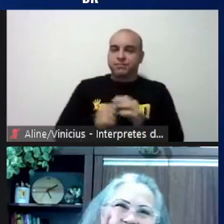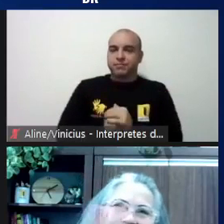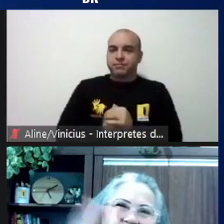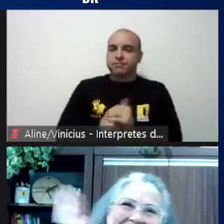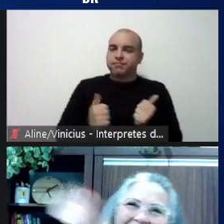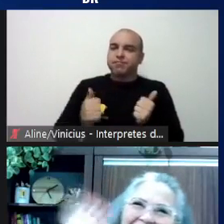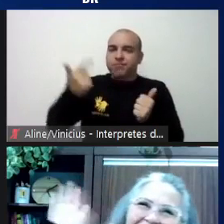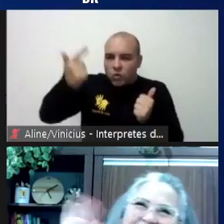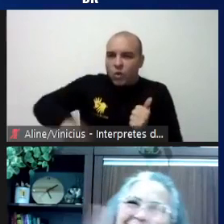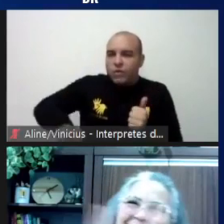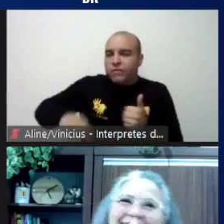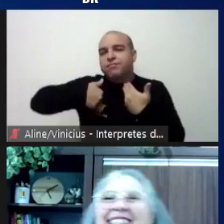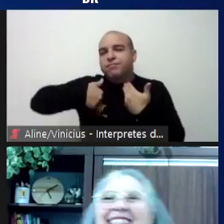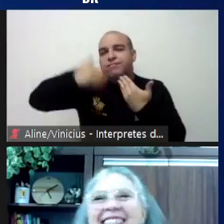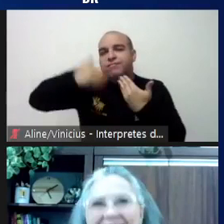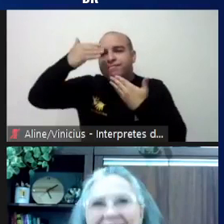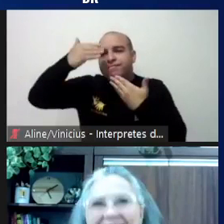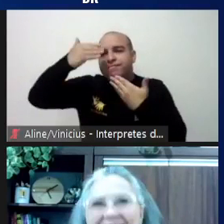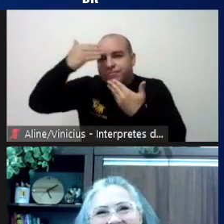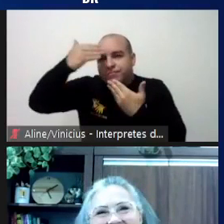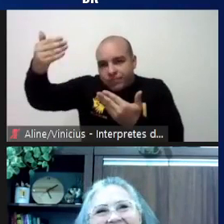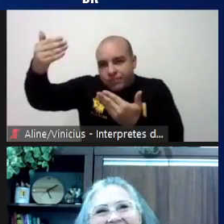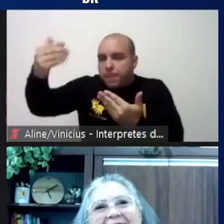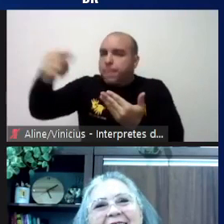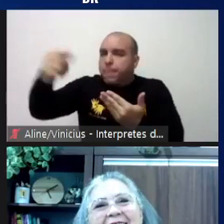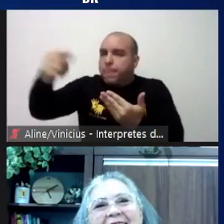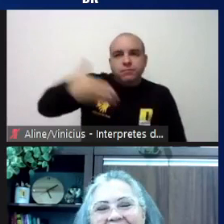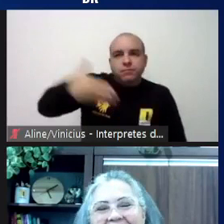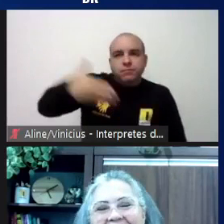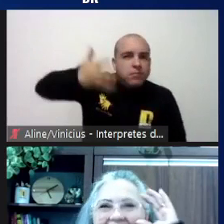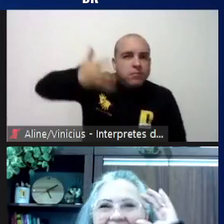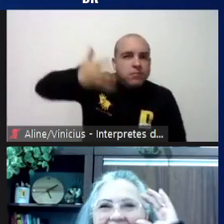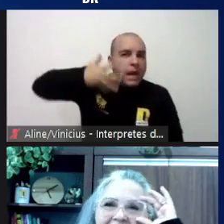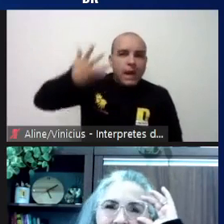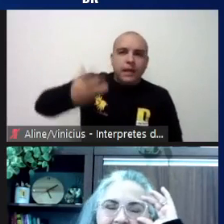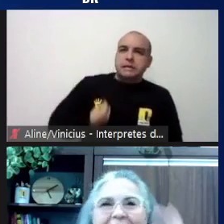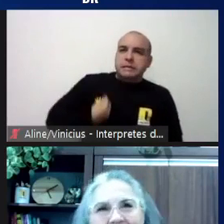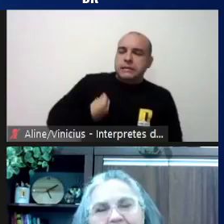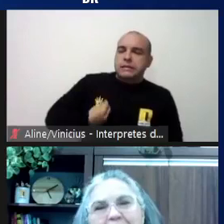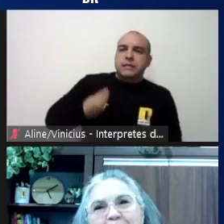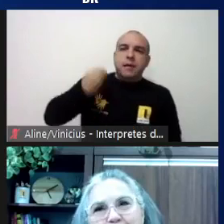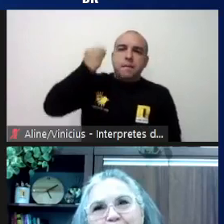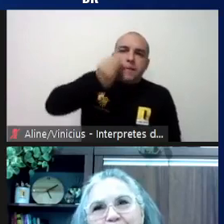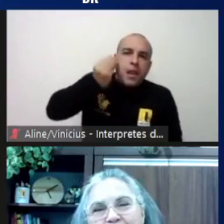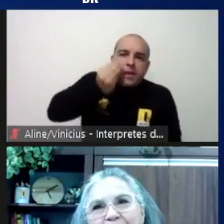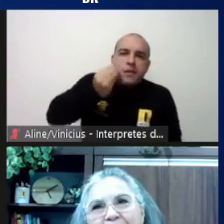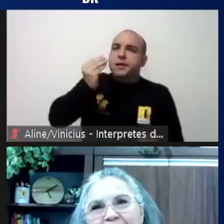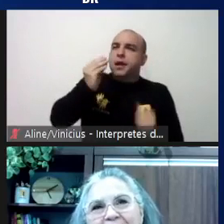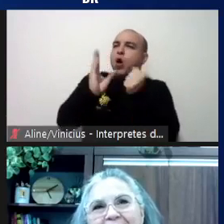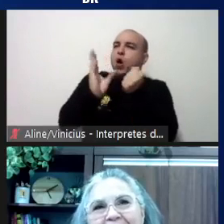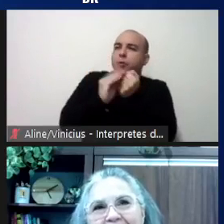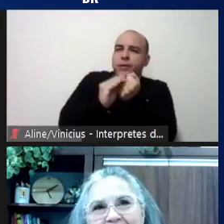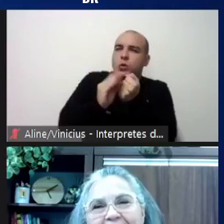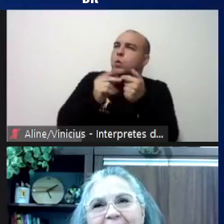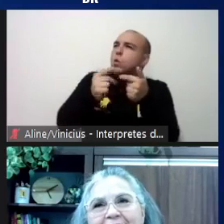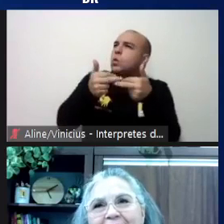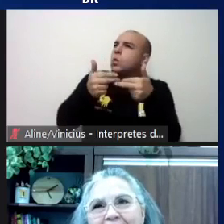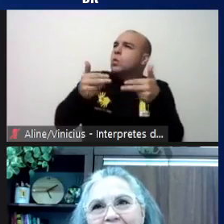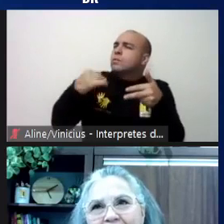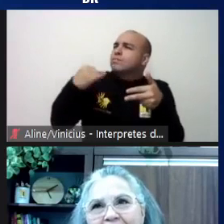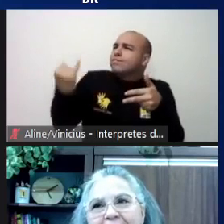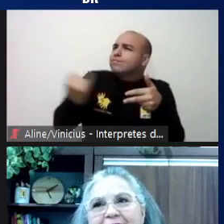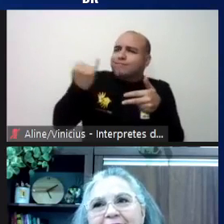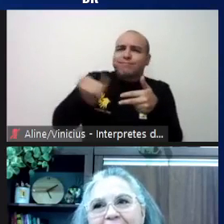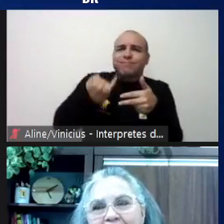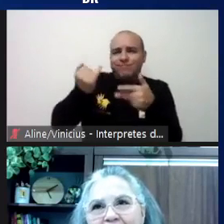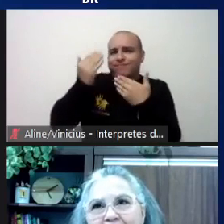sua presença. Muito obrigado por compartilhar conosco tanto conhecimento, tantas informações importantes. Eu